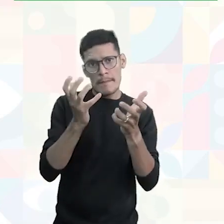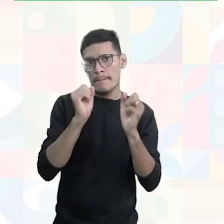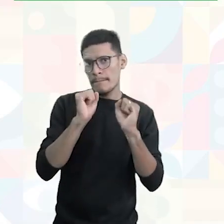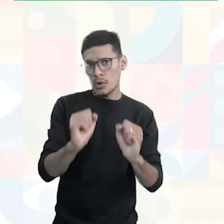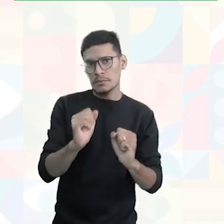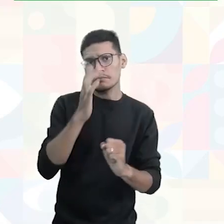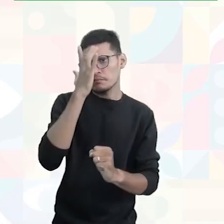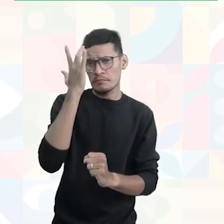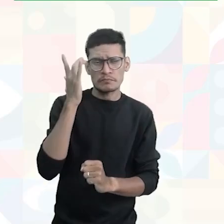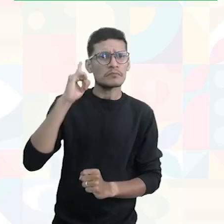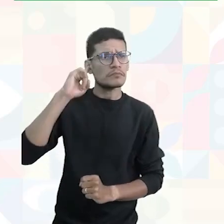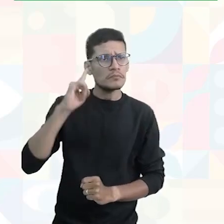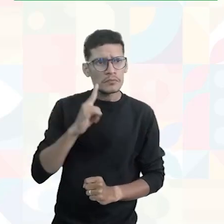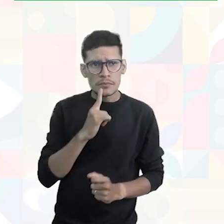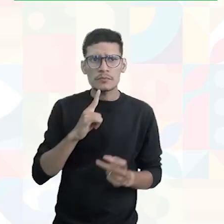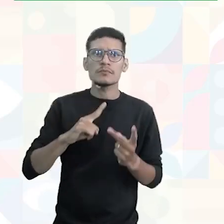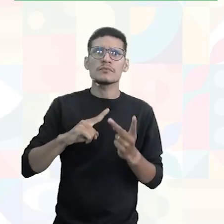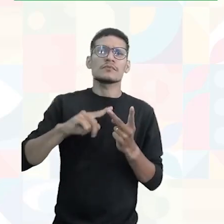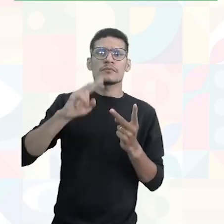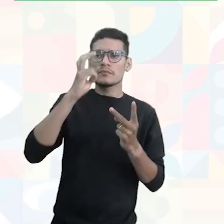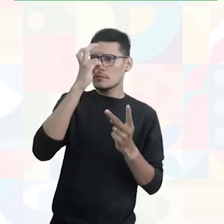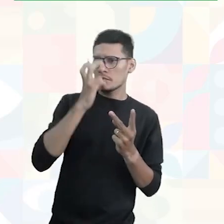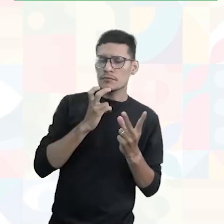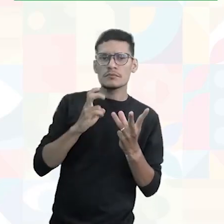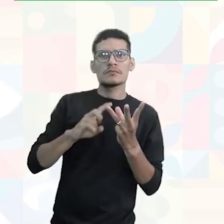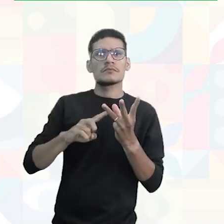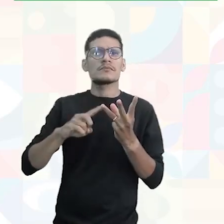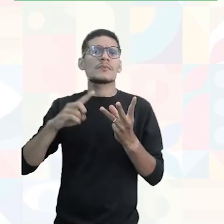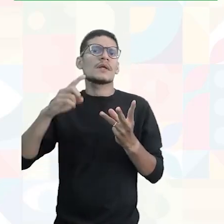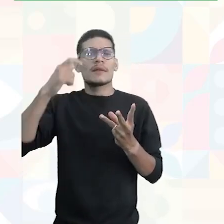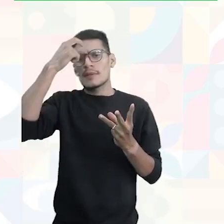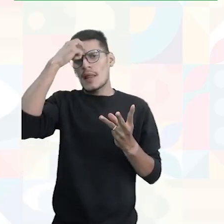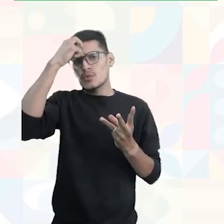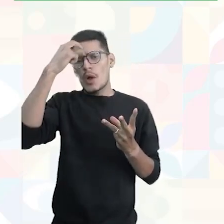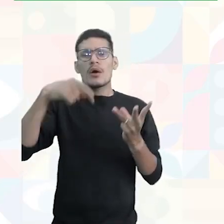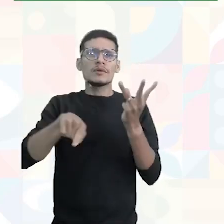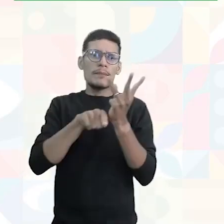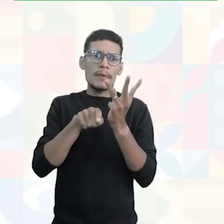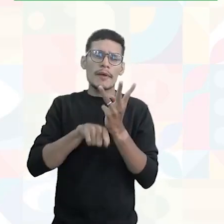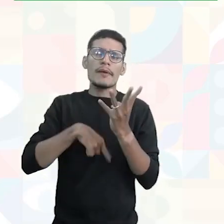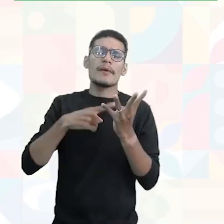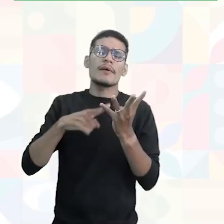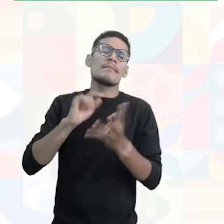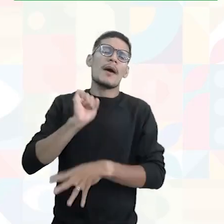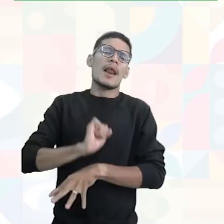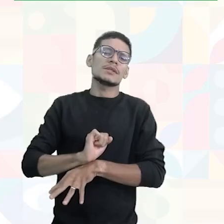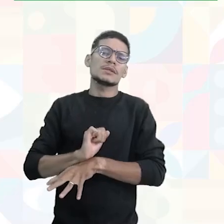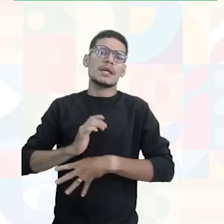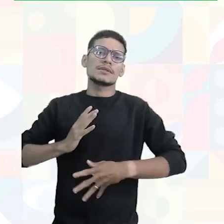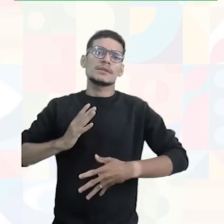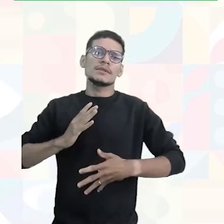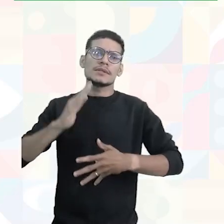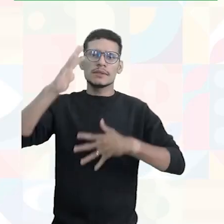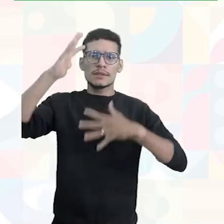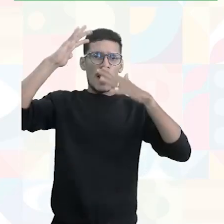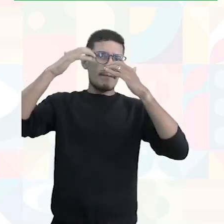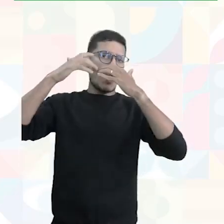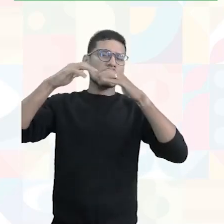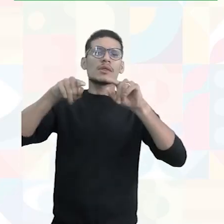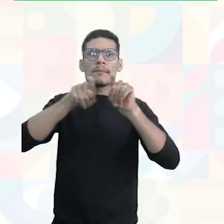com deficiência auditiva, com deficiências visuais, intelectuais, paralisia cerebral, elas podem usar para